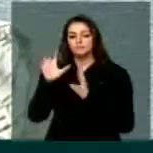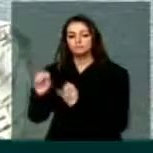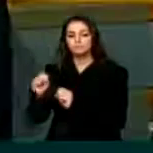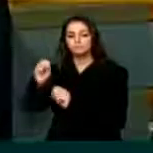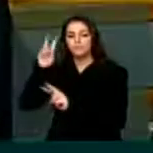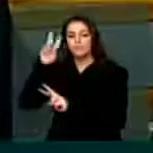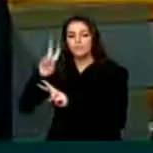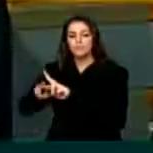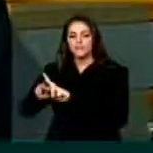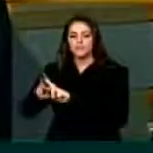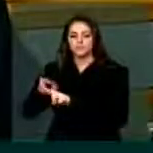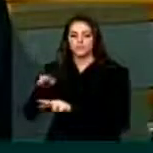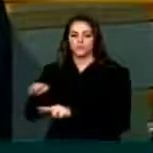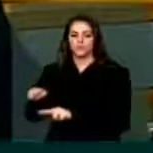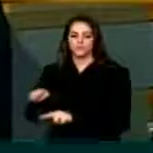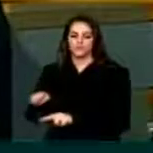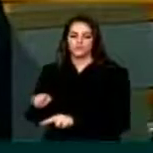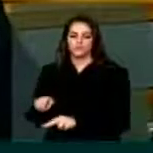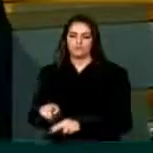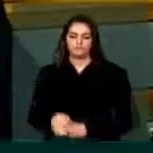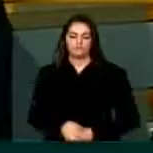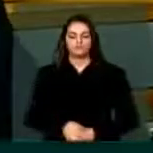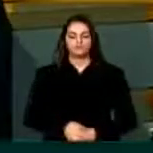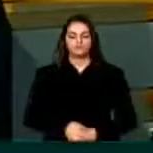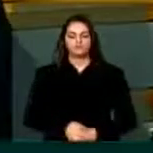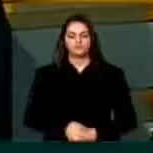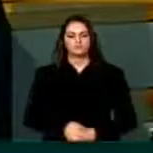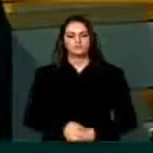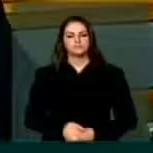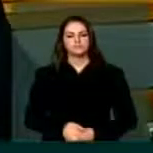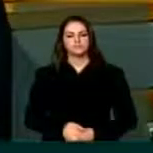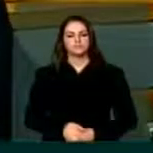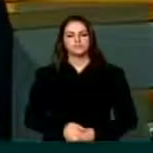senhora assistindo tudo isso, a senhora viu vários